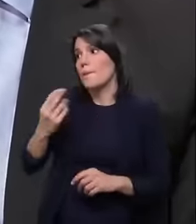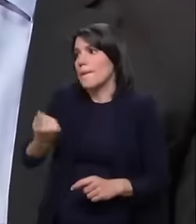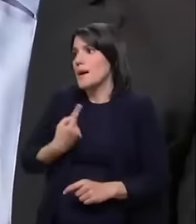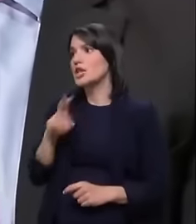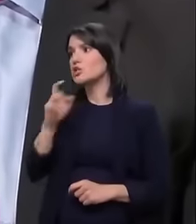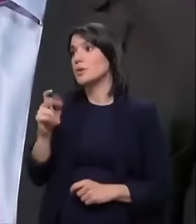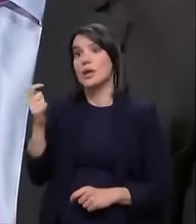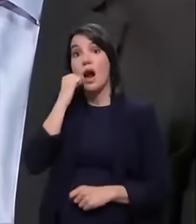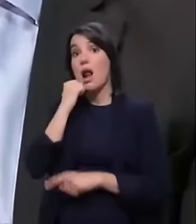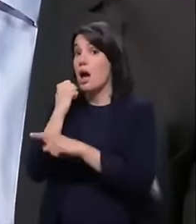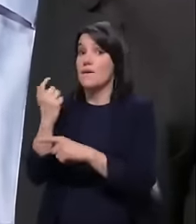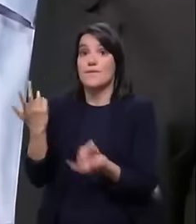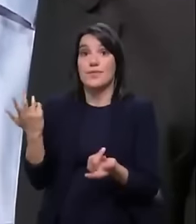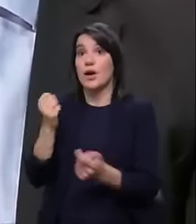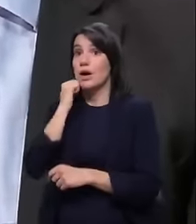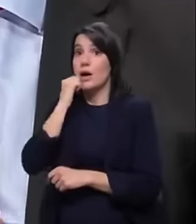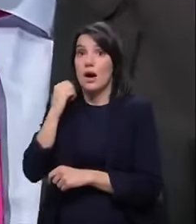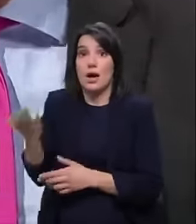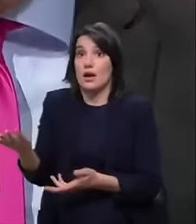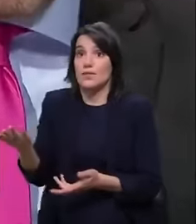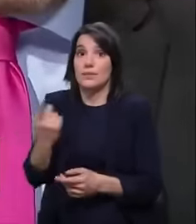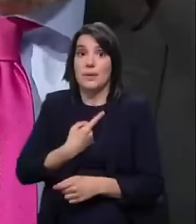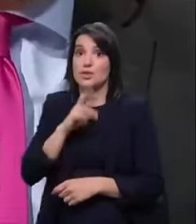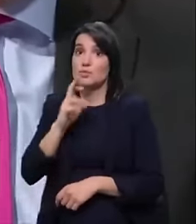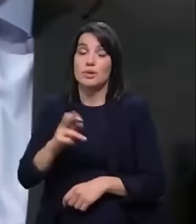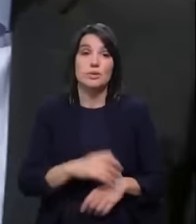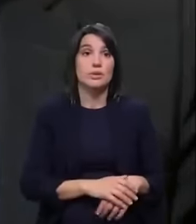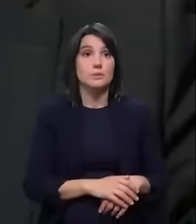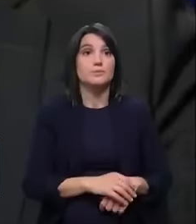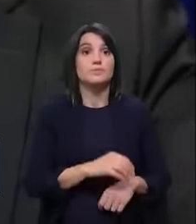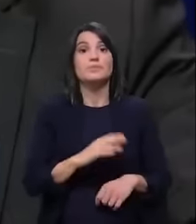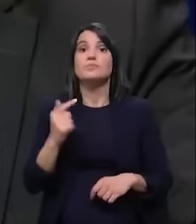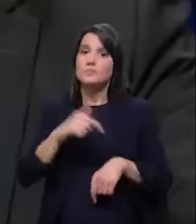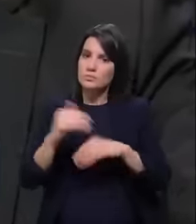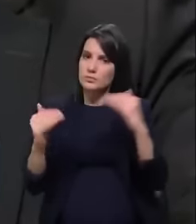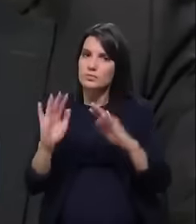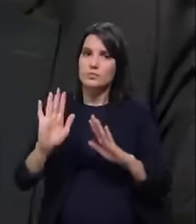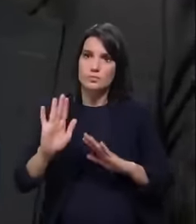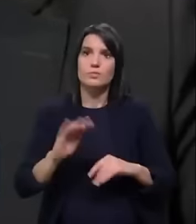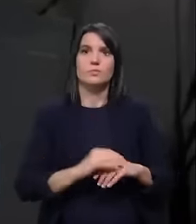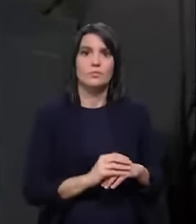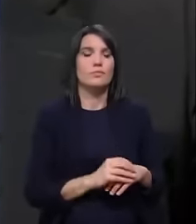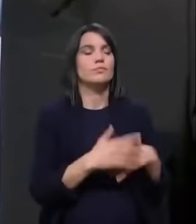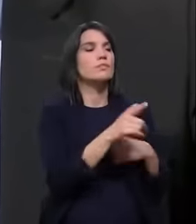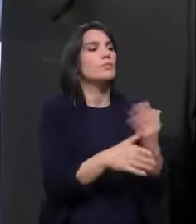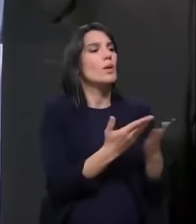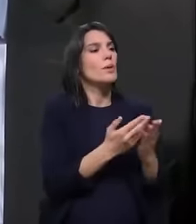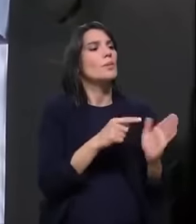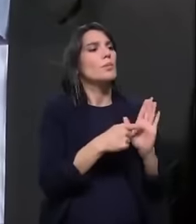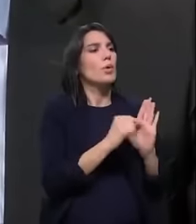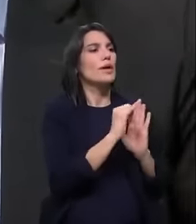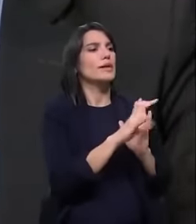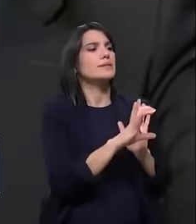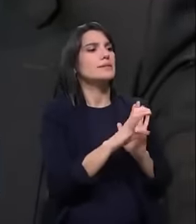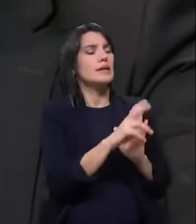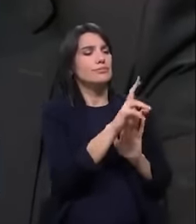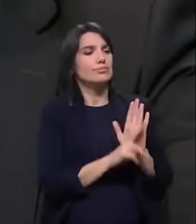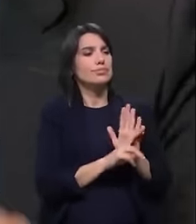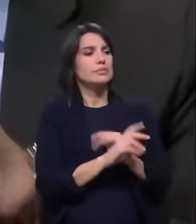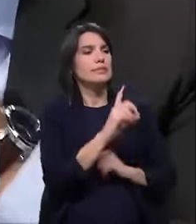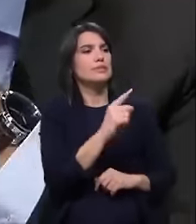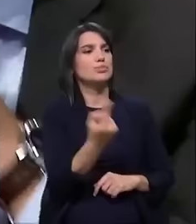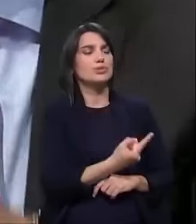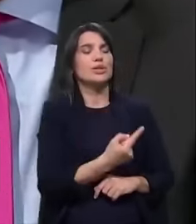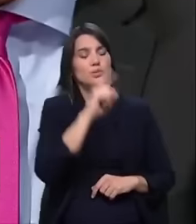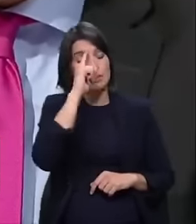isto, porque isto é grave. Propõe, isto é responderá grave, na sua vez, é grave, tal como eu tive que esperar pela minha vez para responder. Já lhe dou a palavra. O que propõe no IRC é uma descida de 6 pontos percentuais.